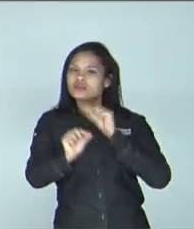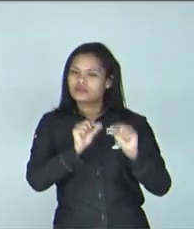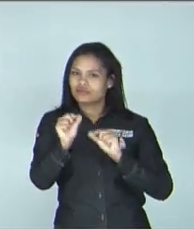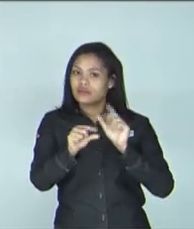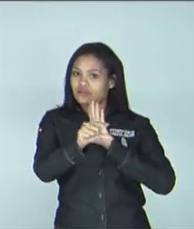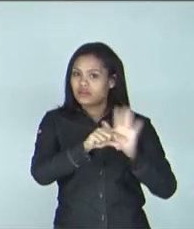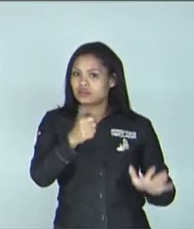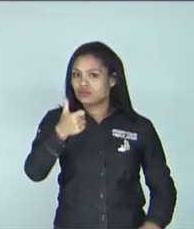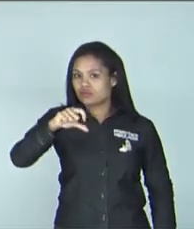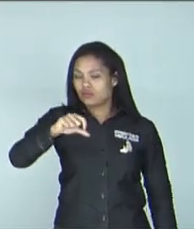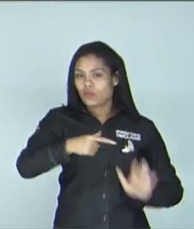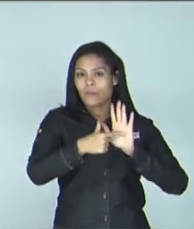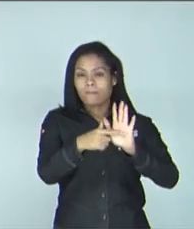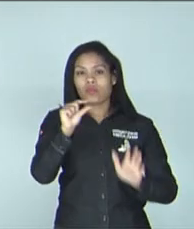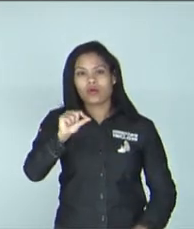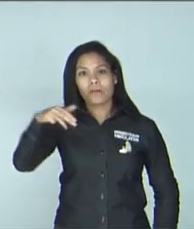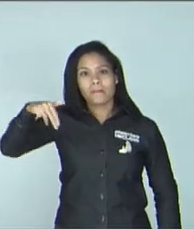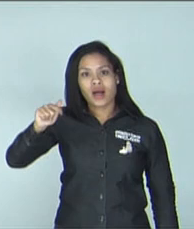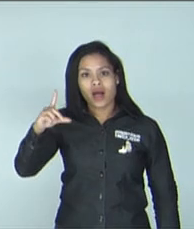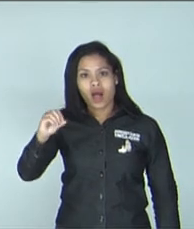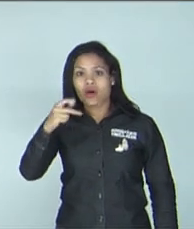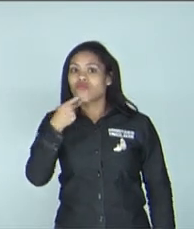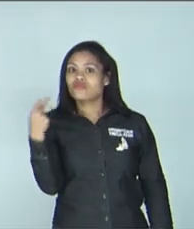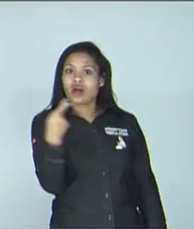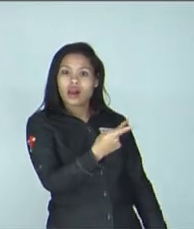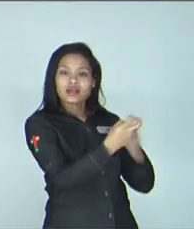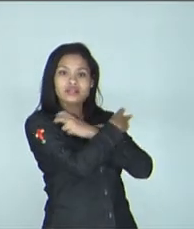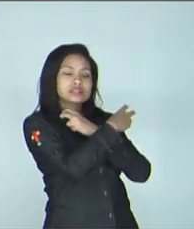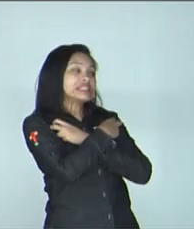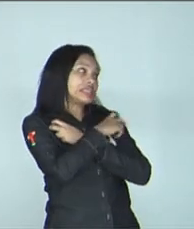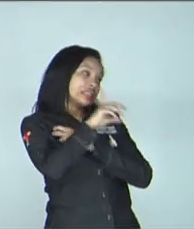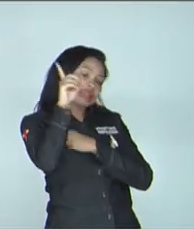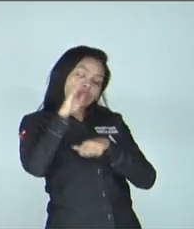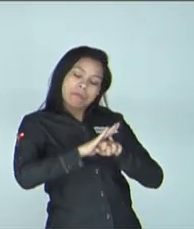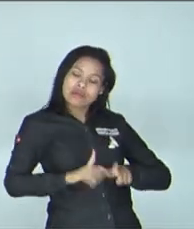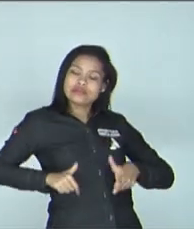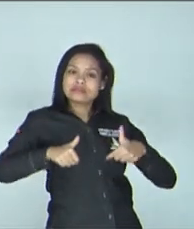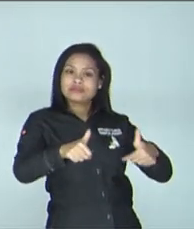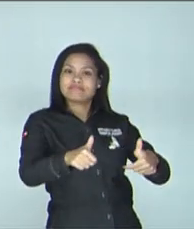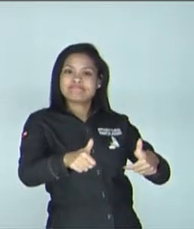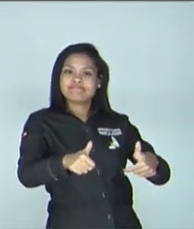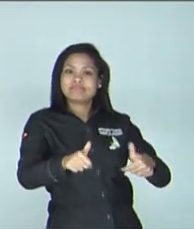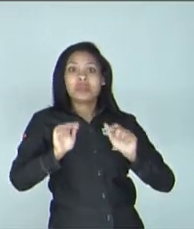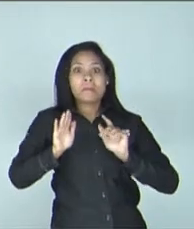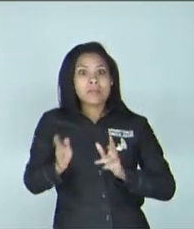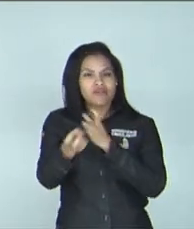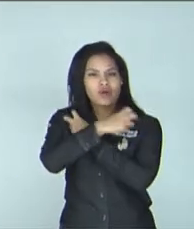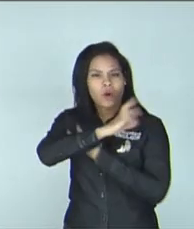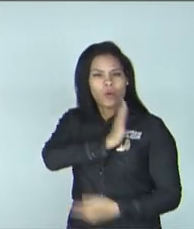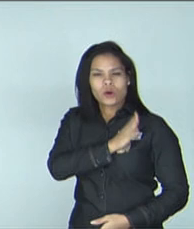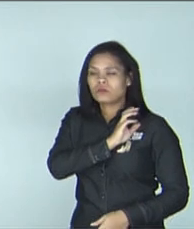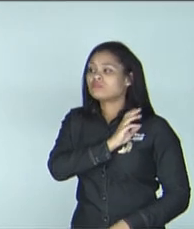temos os magos disseram ao faraó isso é o dedo de deus mas o coração do